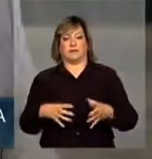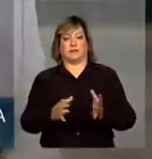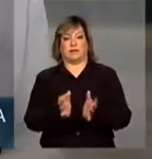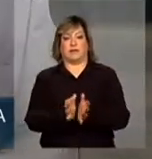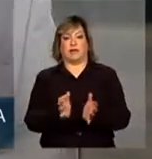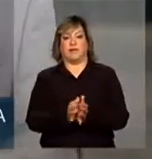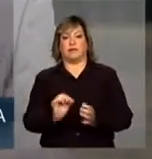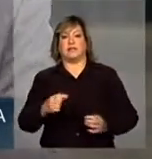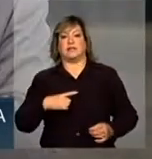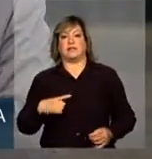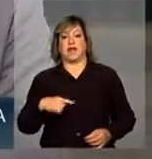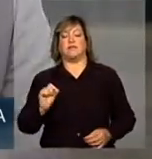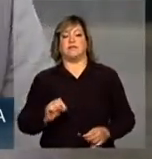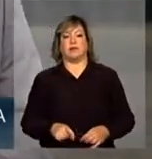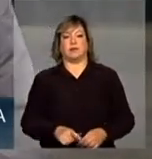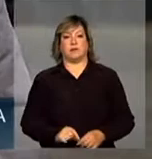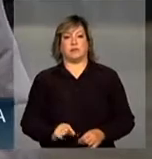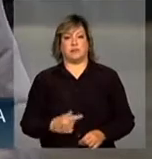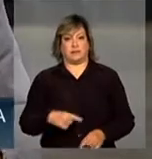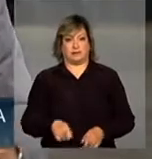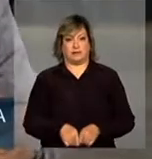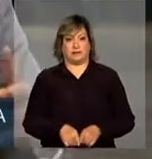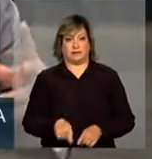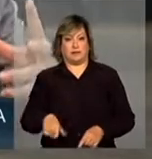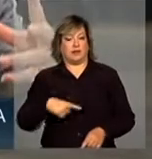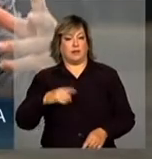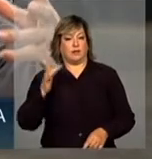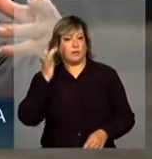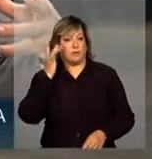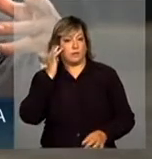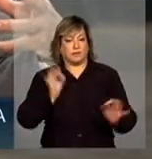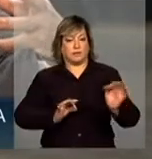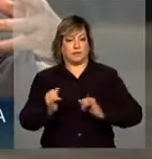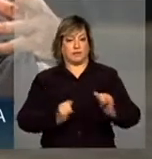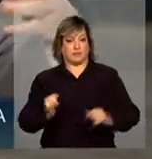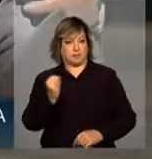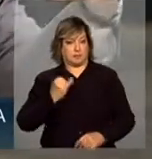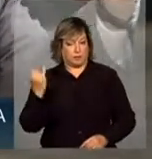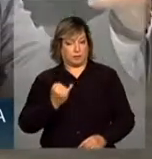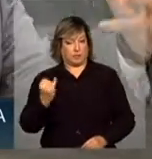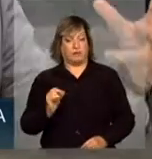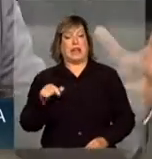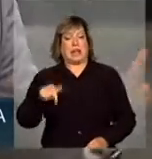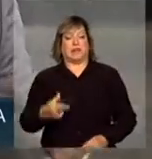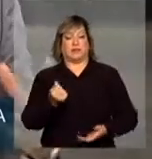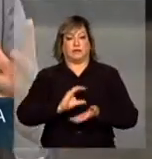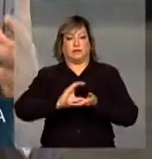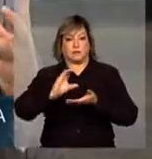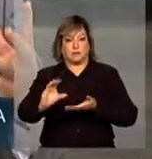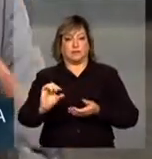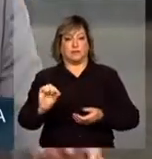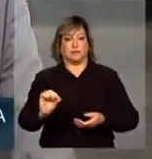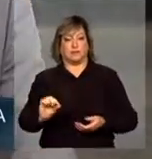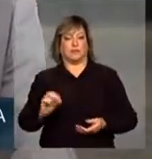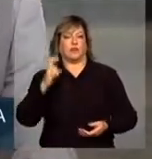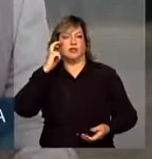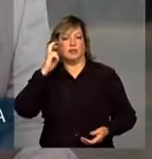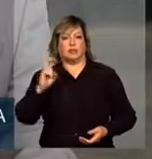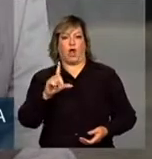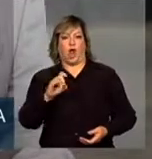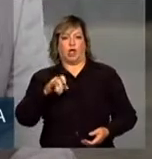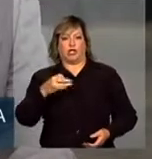uma realidade, a carga inteligente. De maneira que esses investimentos na inteligência logística é